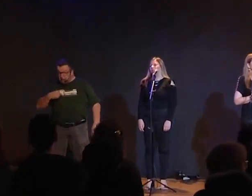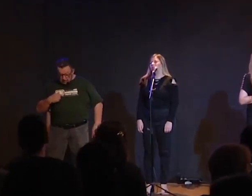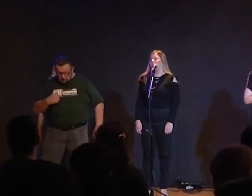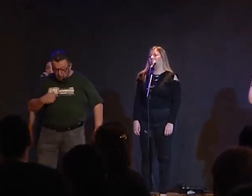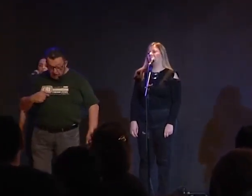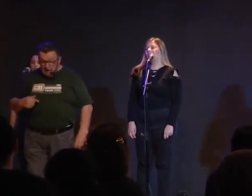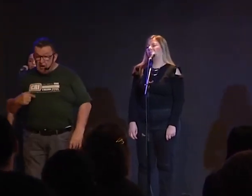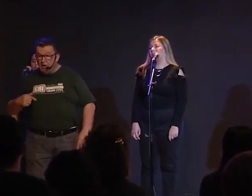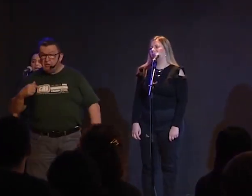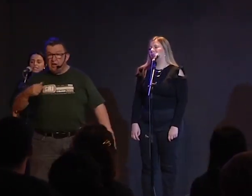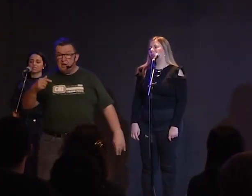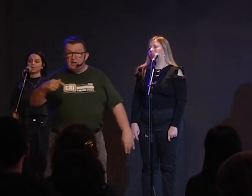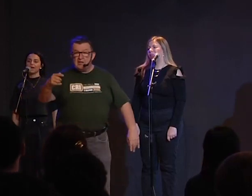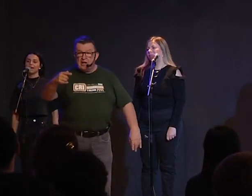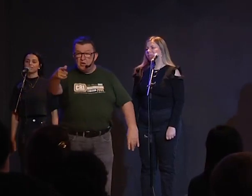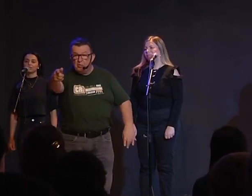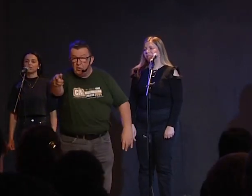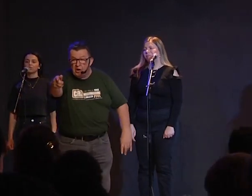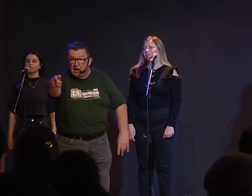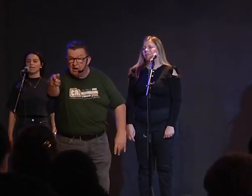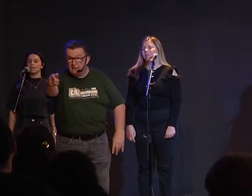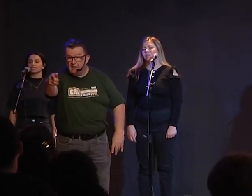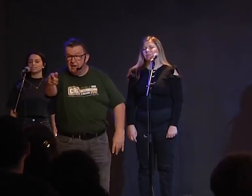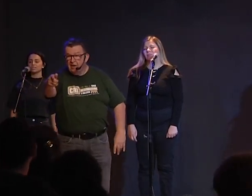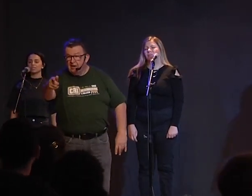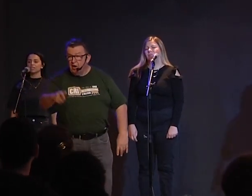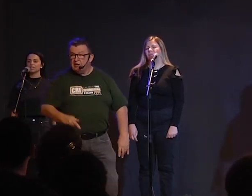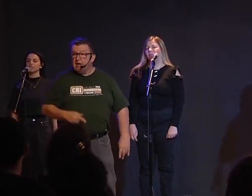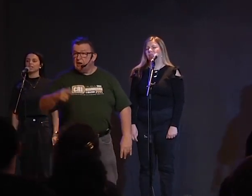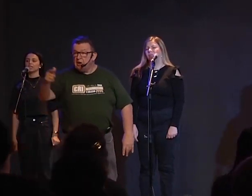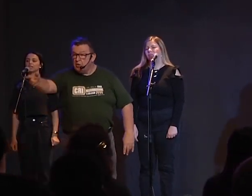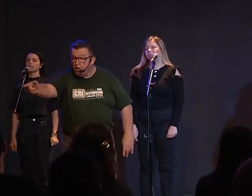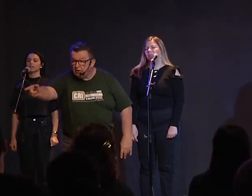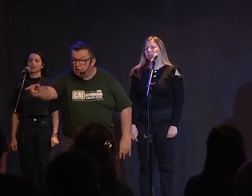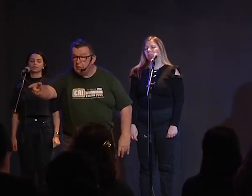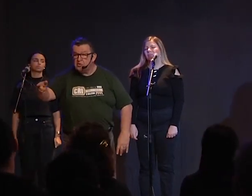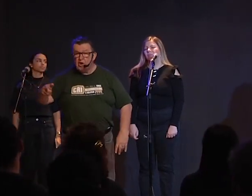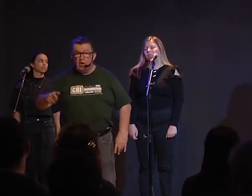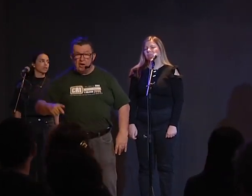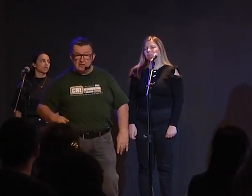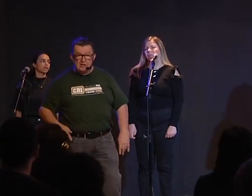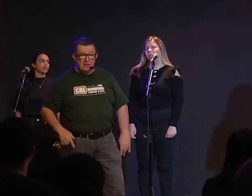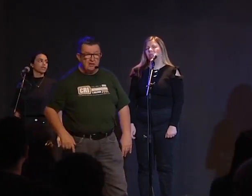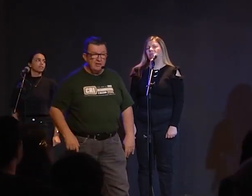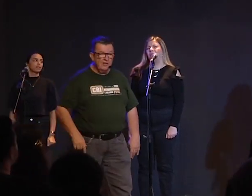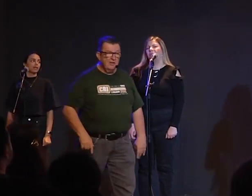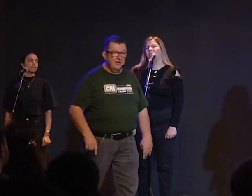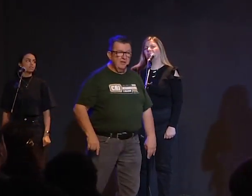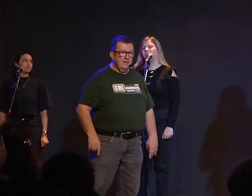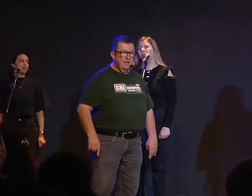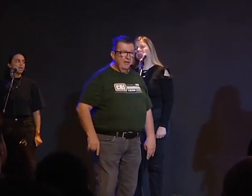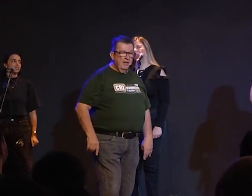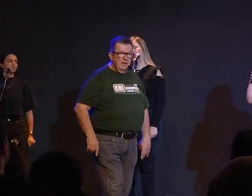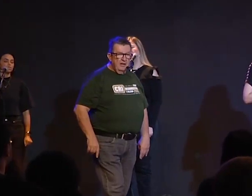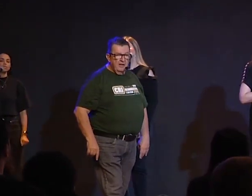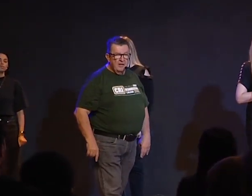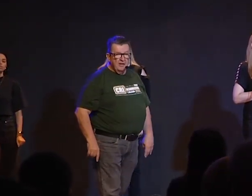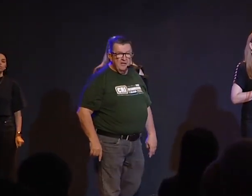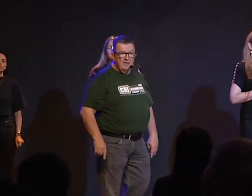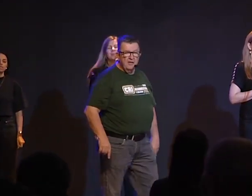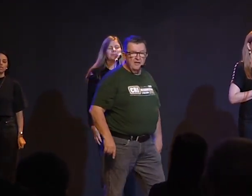vocês vêm, não? Eu tenho que sair do meu lugar. Eu tenho que ir de encontro às pessoas.